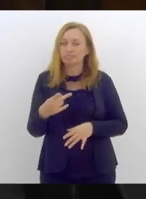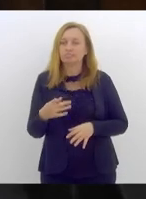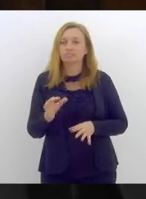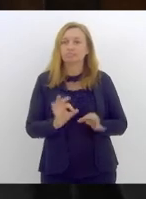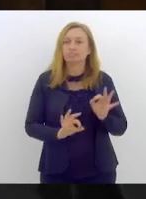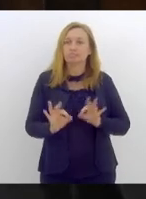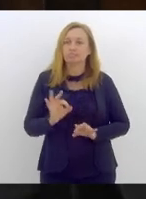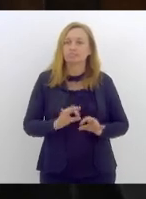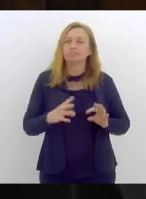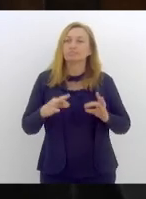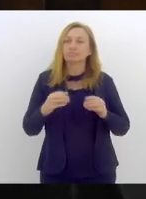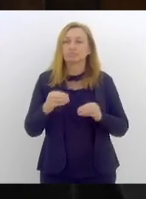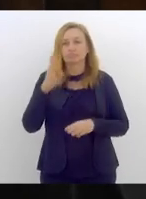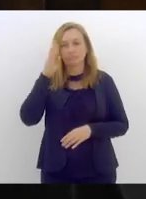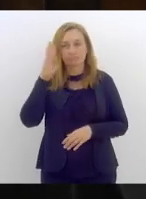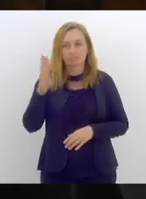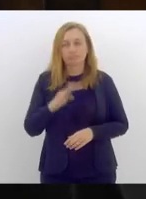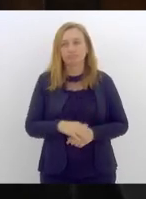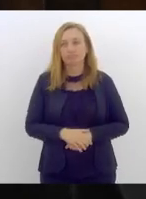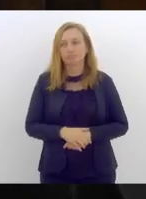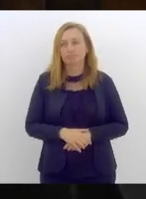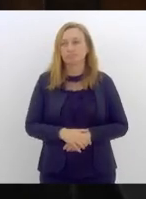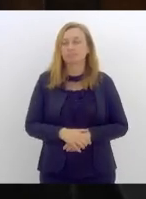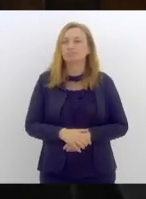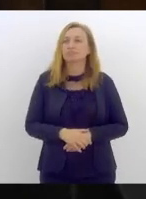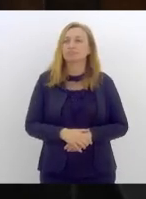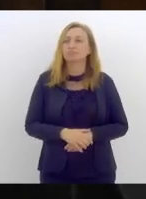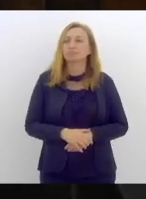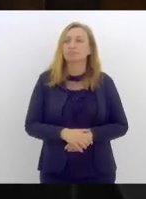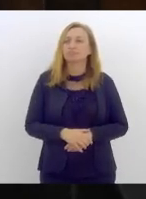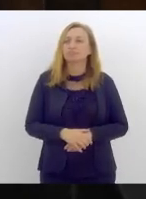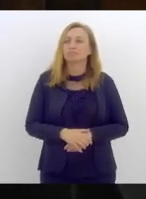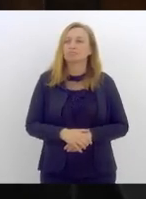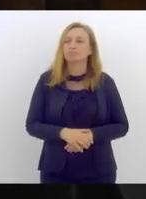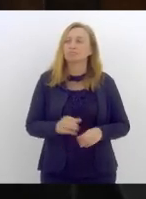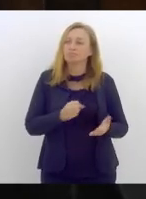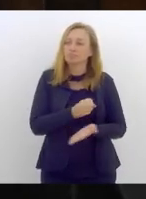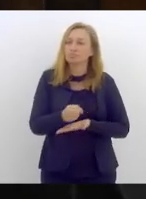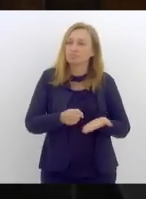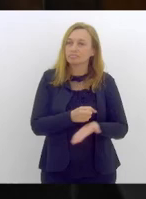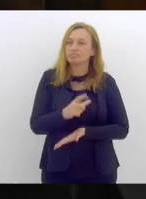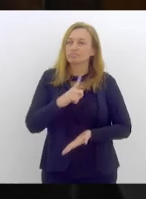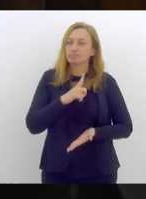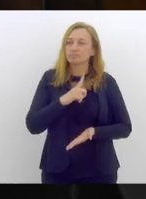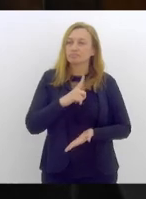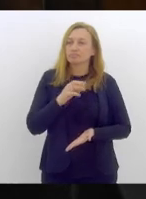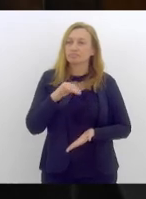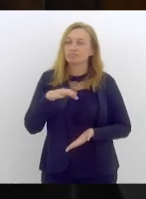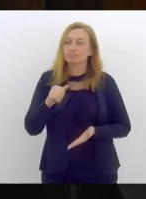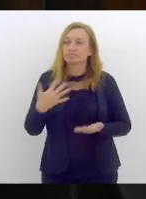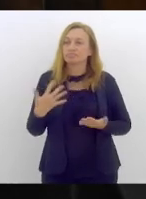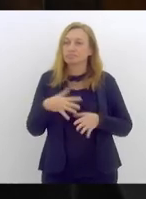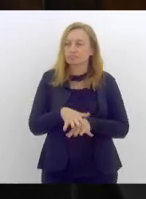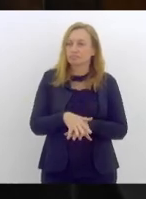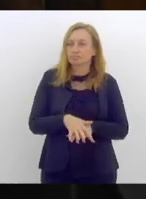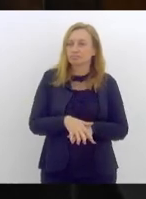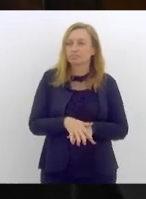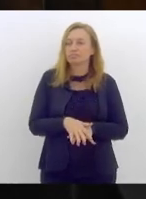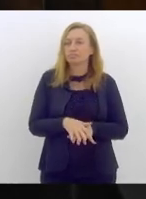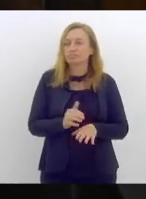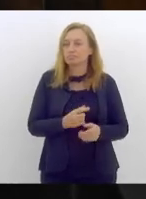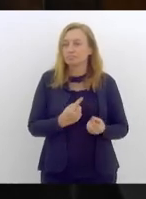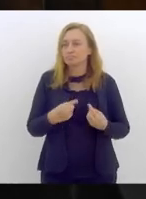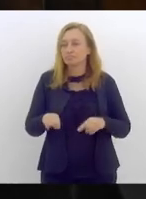isso tudo é fundamental para a gente reconstruir Aí sim nessas bases uma agenda de inclusão uma agenda de